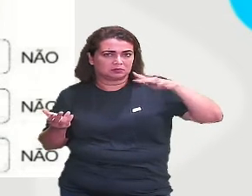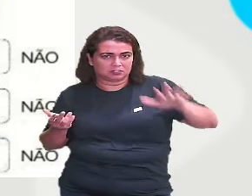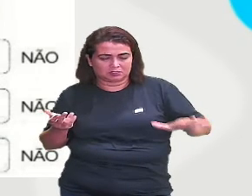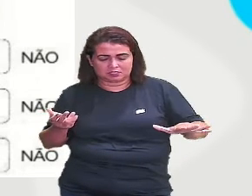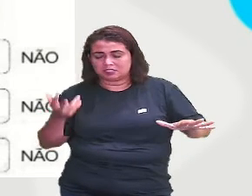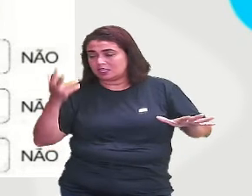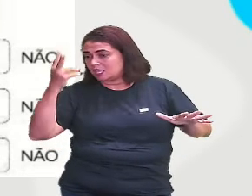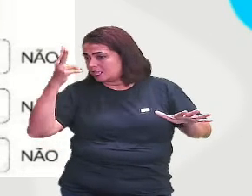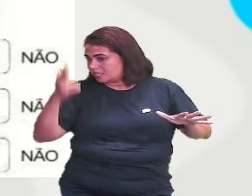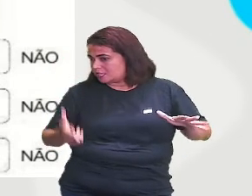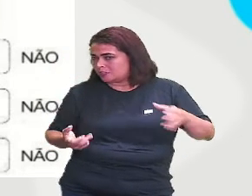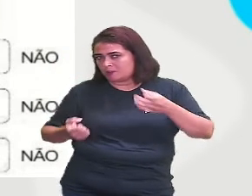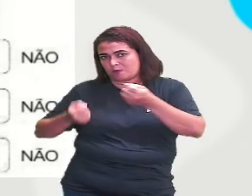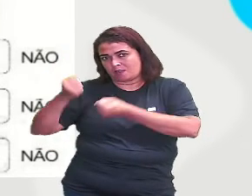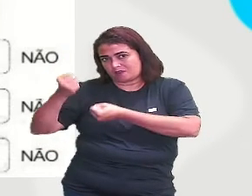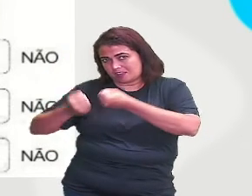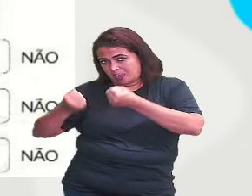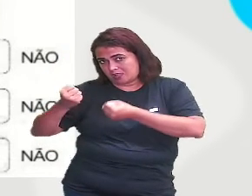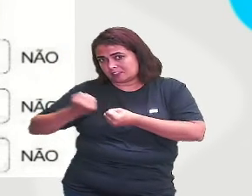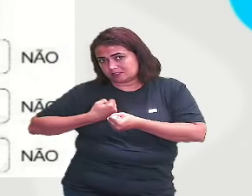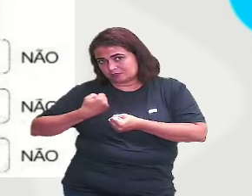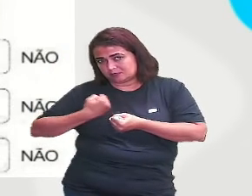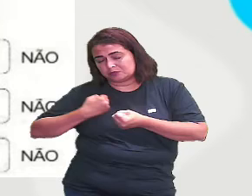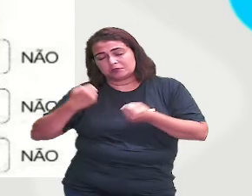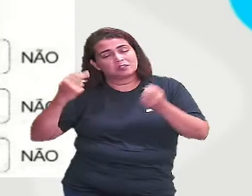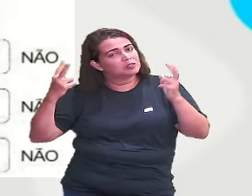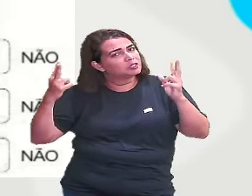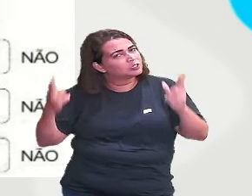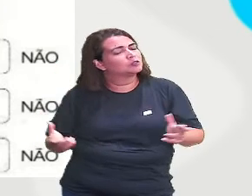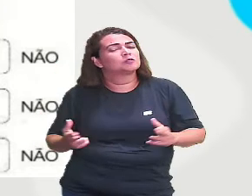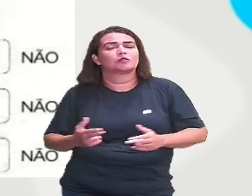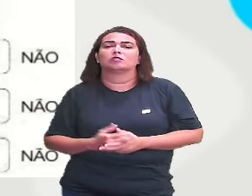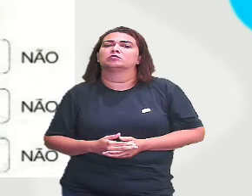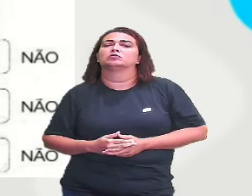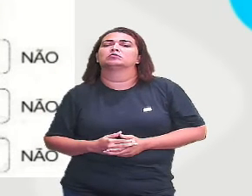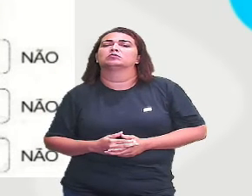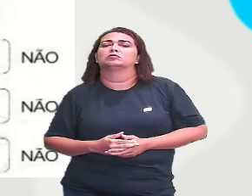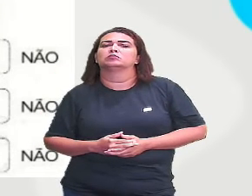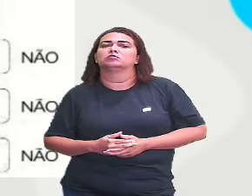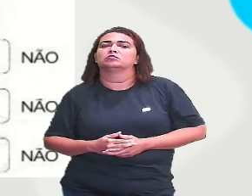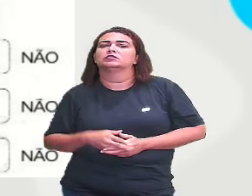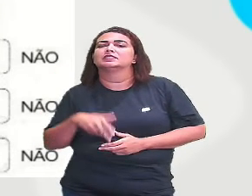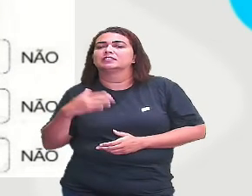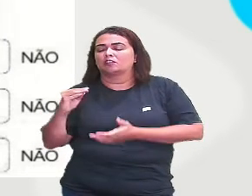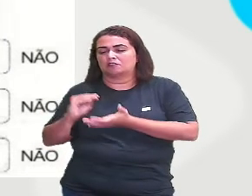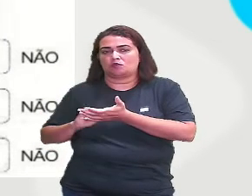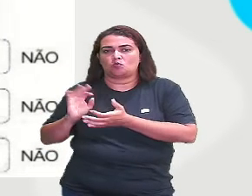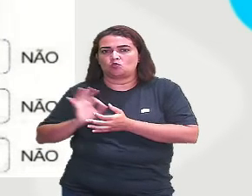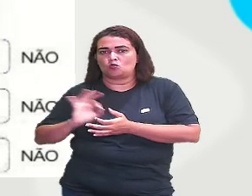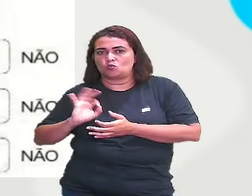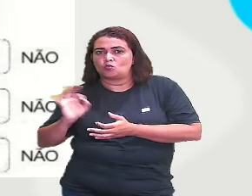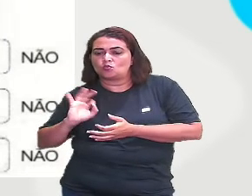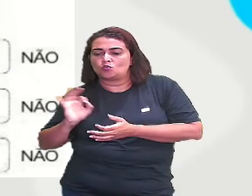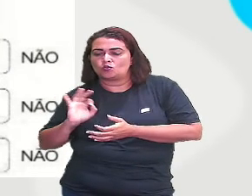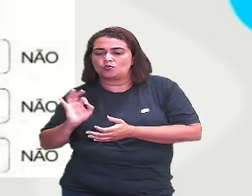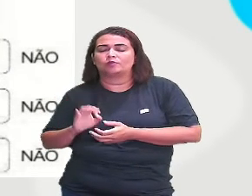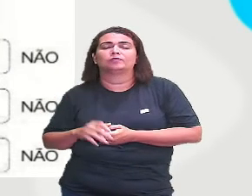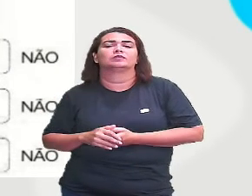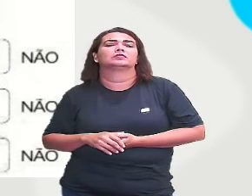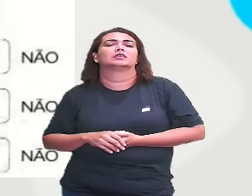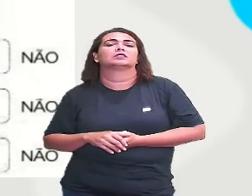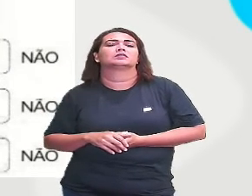carrinho. São iguais, os números são iguais, por isso que não sobrou nem carrinho e nem criança, tá